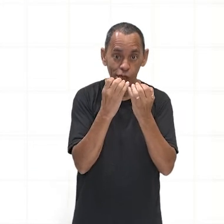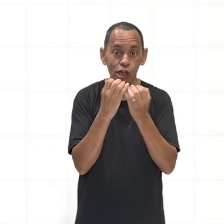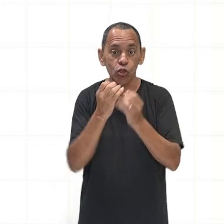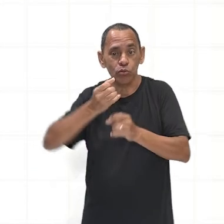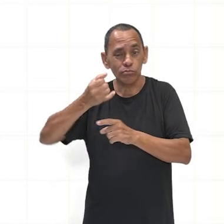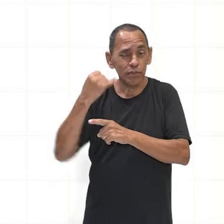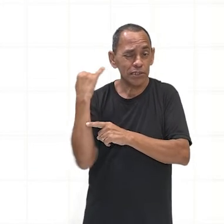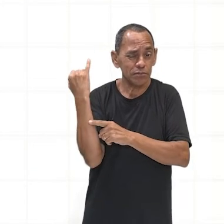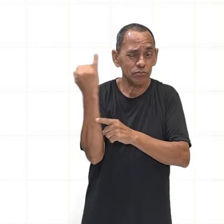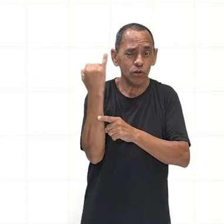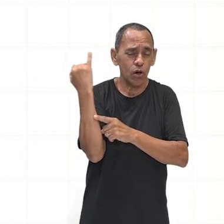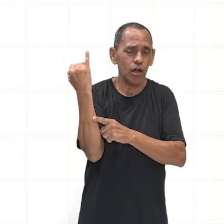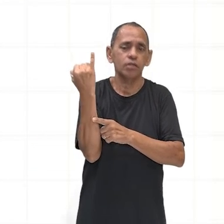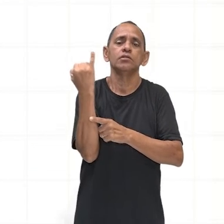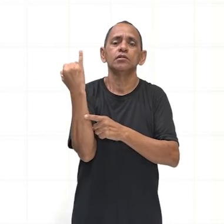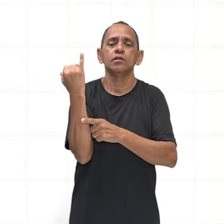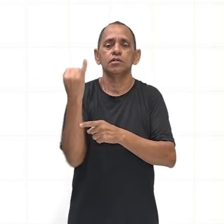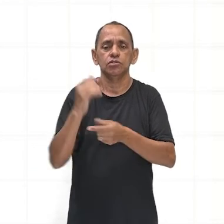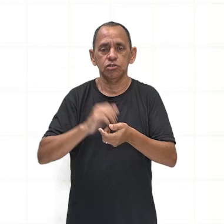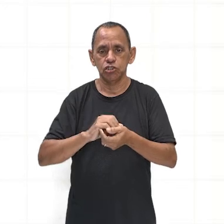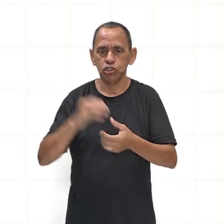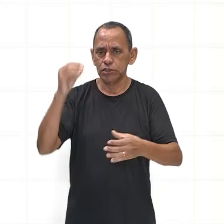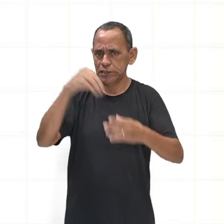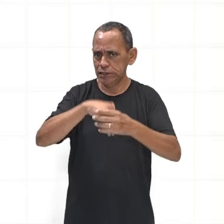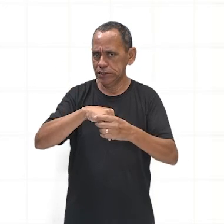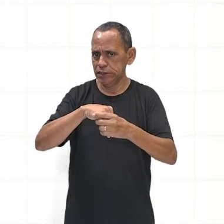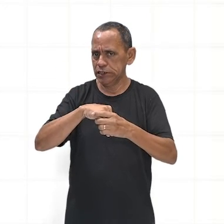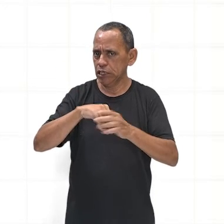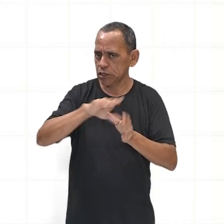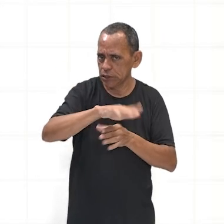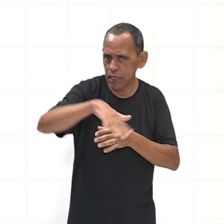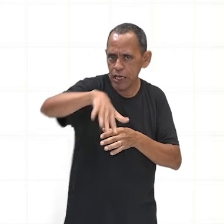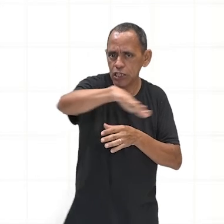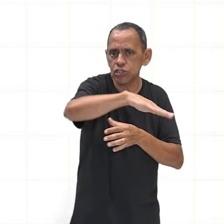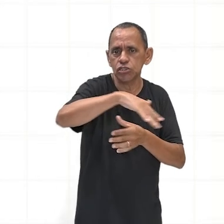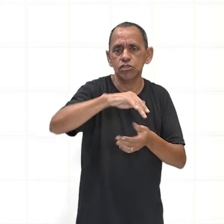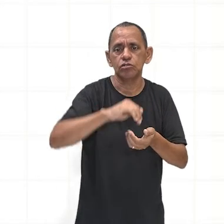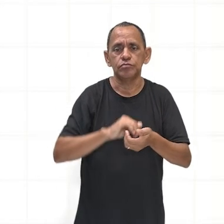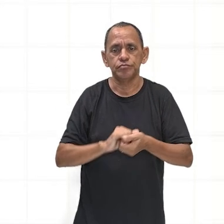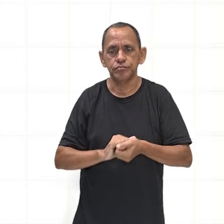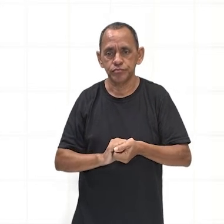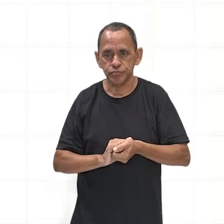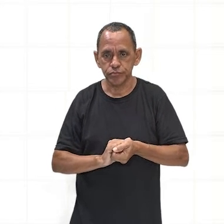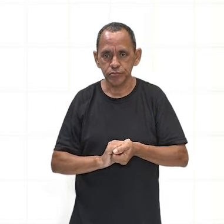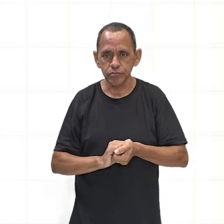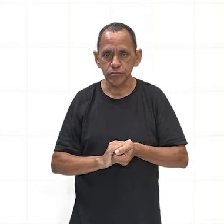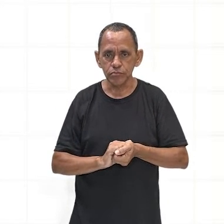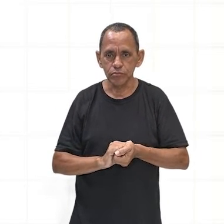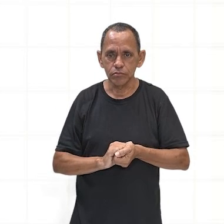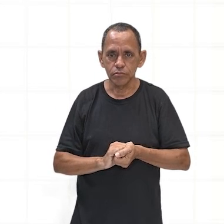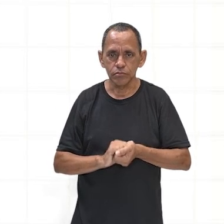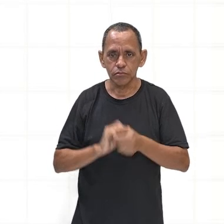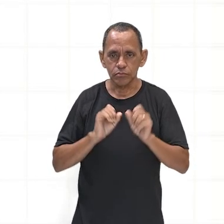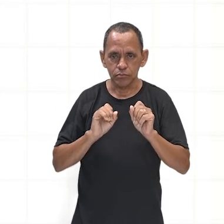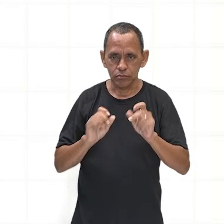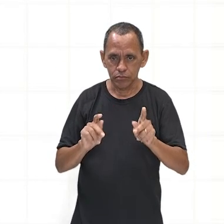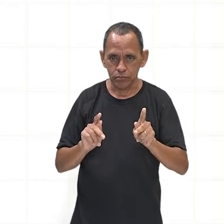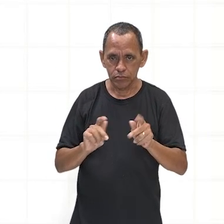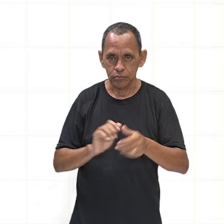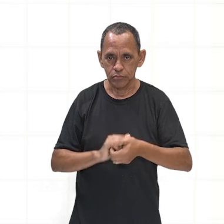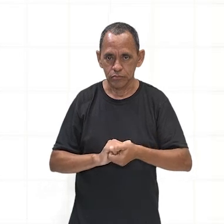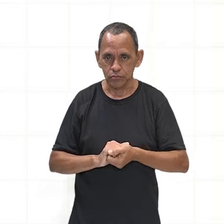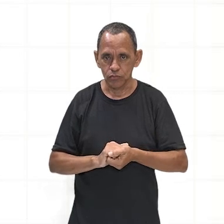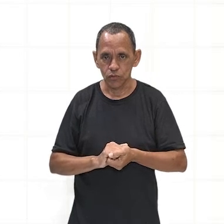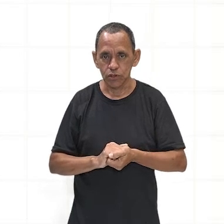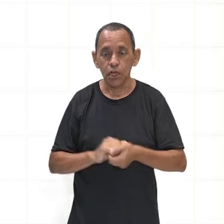produto importante dentro de toda a região da Mesoamérica, não foi diferente com os astecas. Os astecas também produziam,